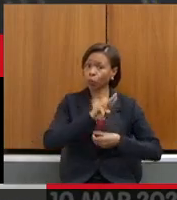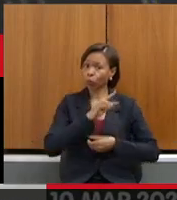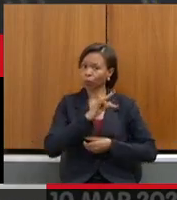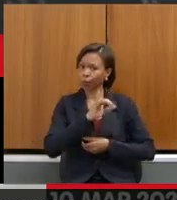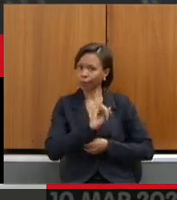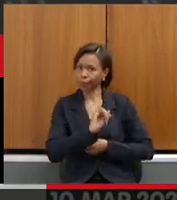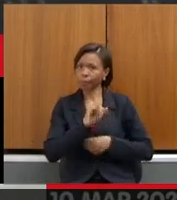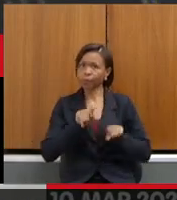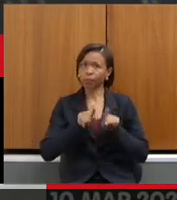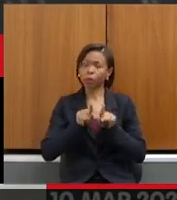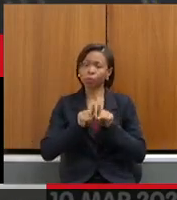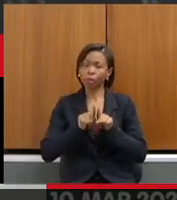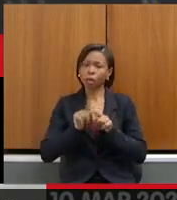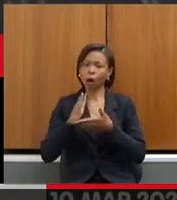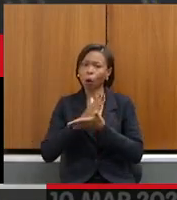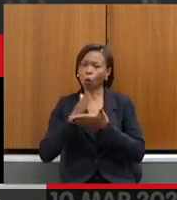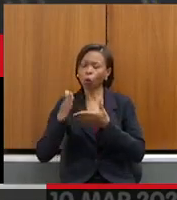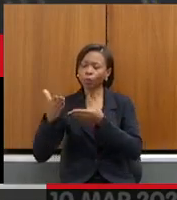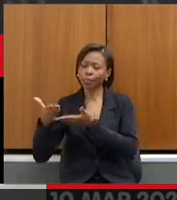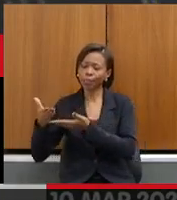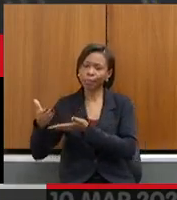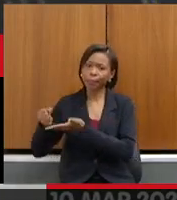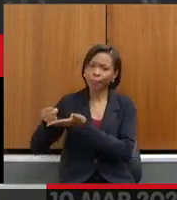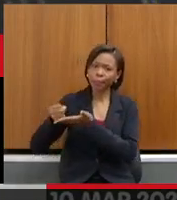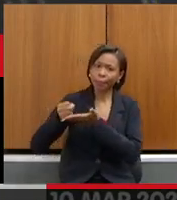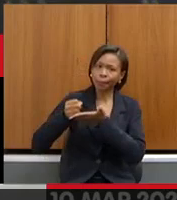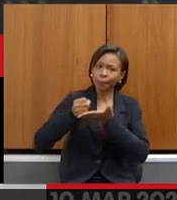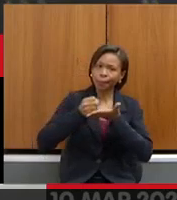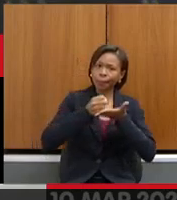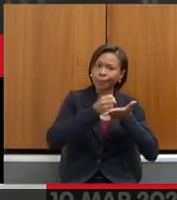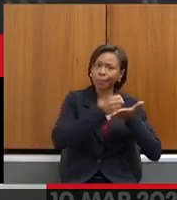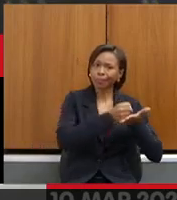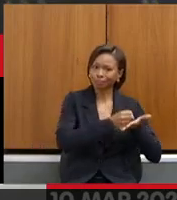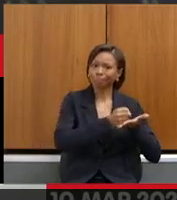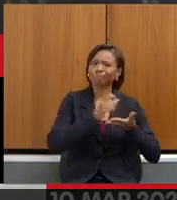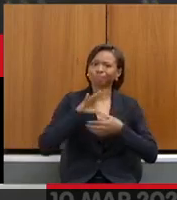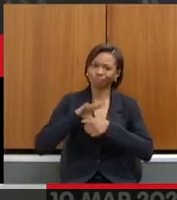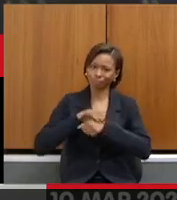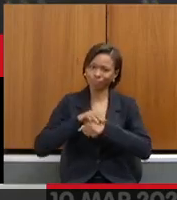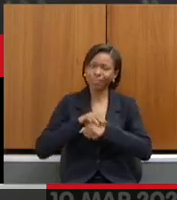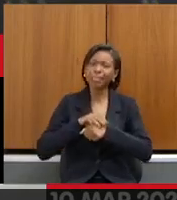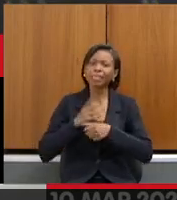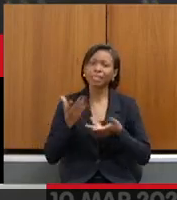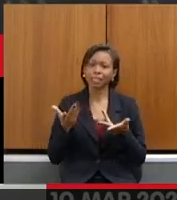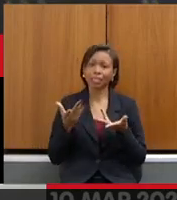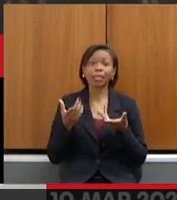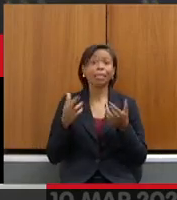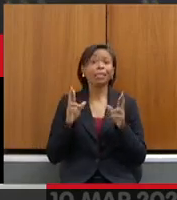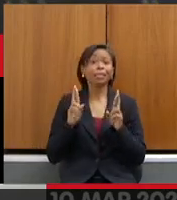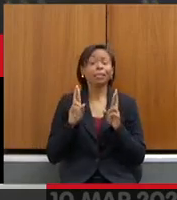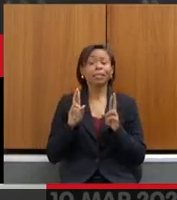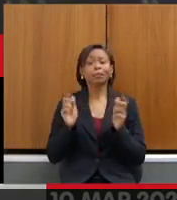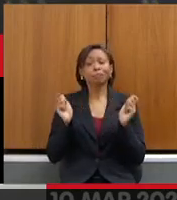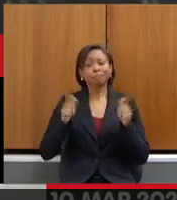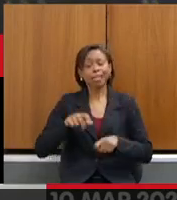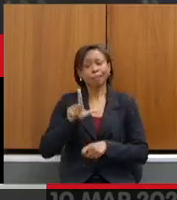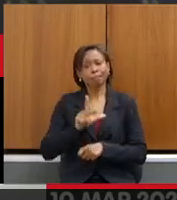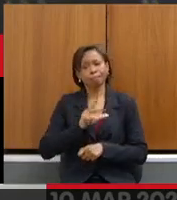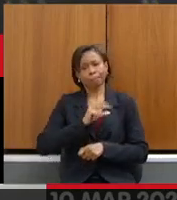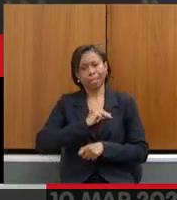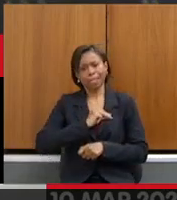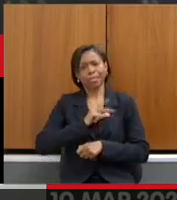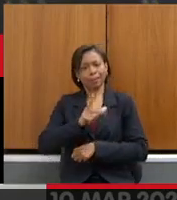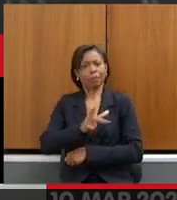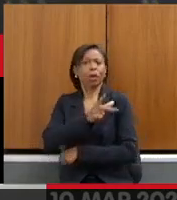estão fazendo remoções de pacientes que merecem sem sombra de dúvida estarem imunizados com a vacina